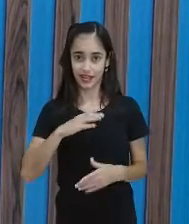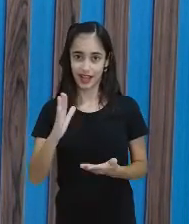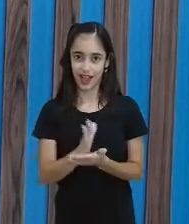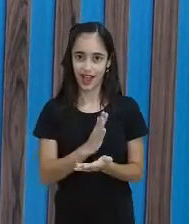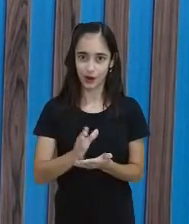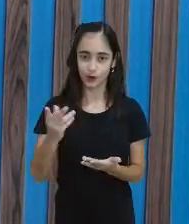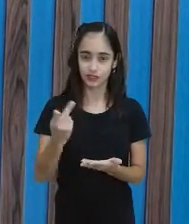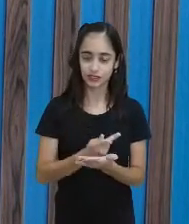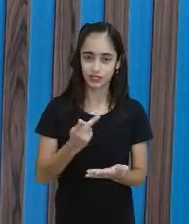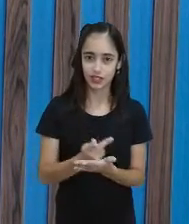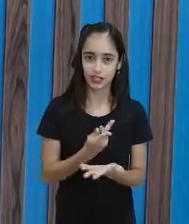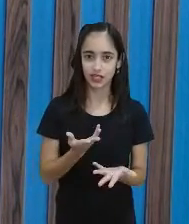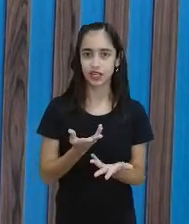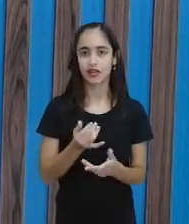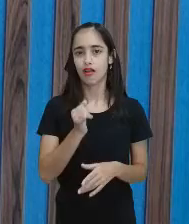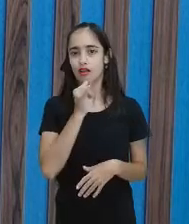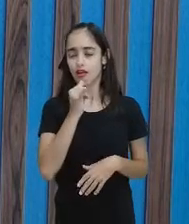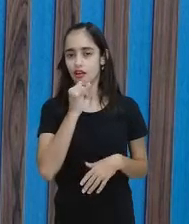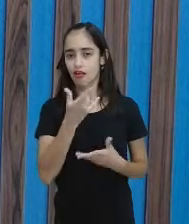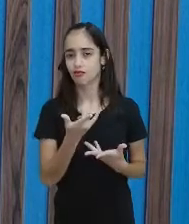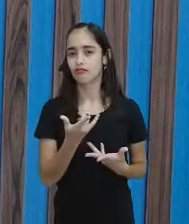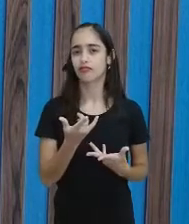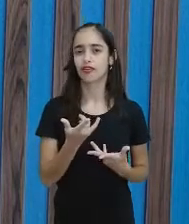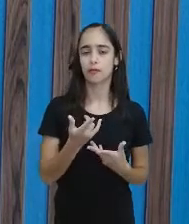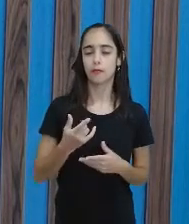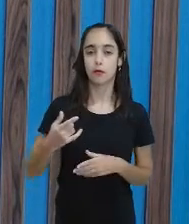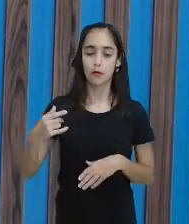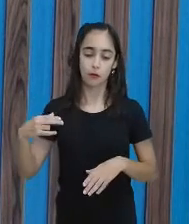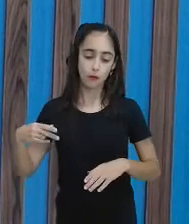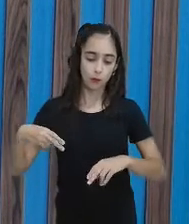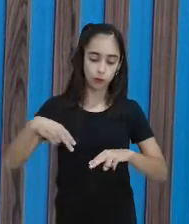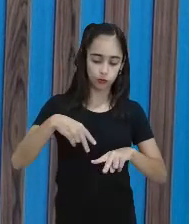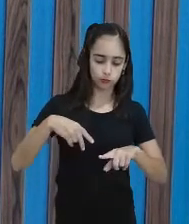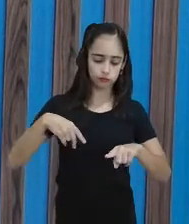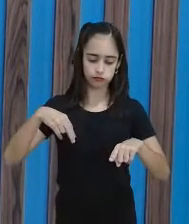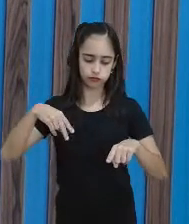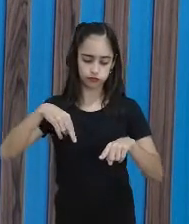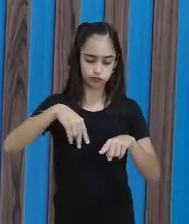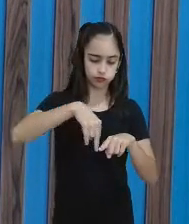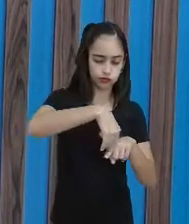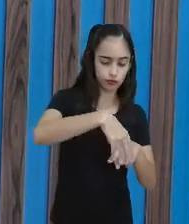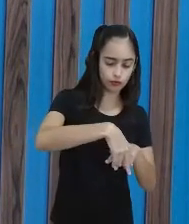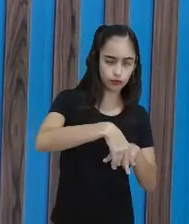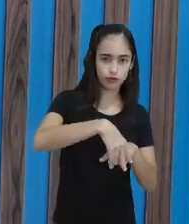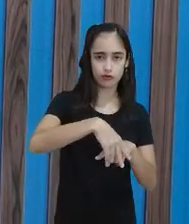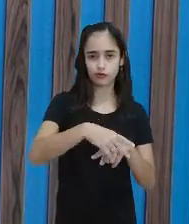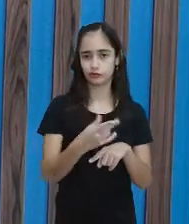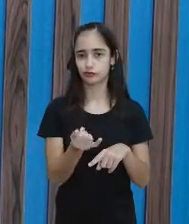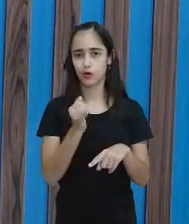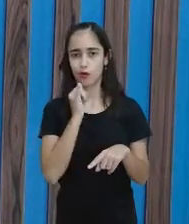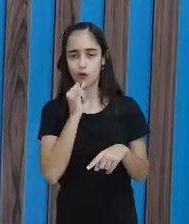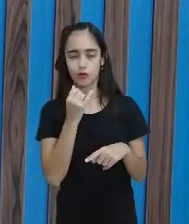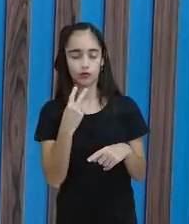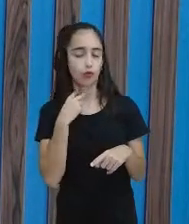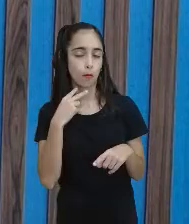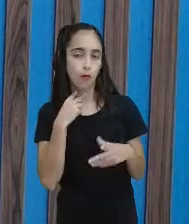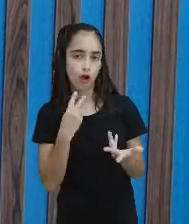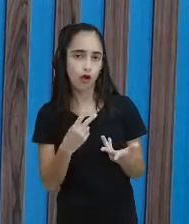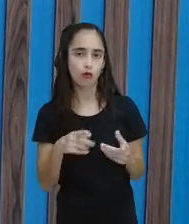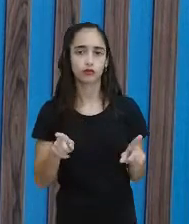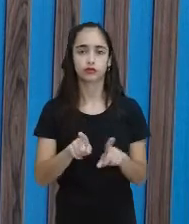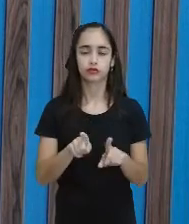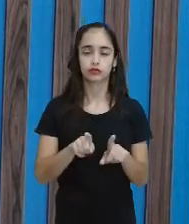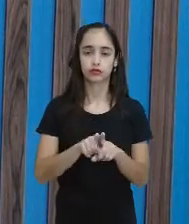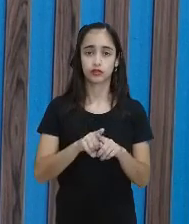questão de invadir a linha dos 3 metros, né? A gente tem o toque na rede, a gente tem os